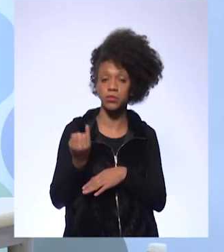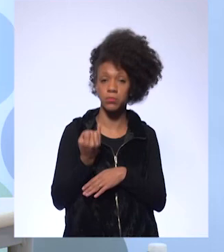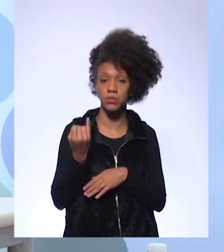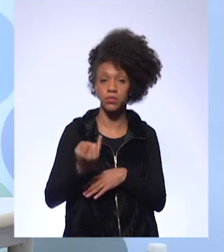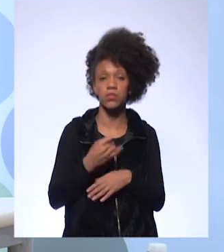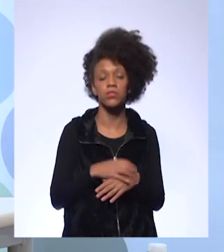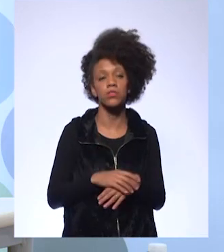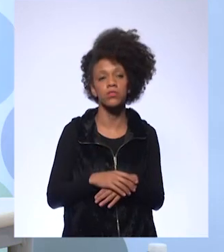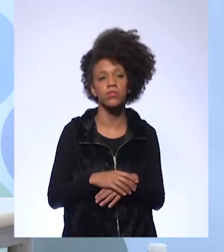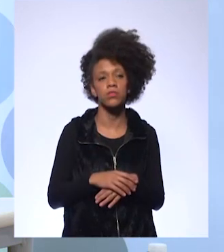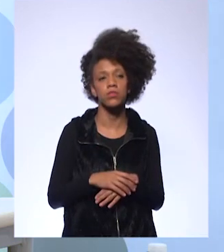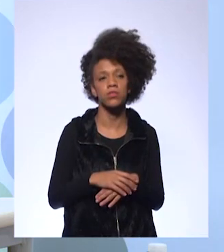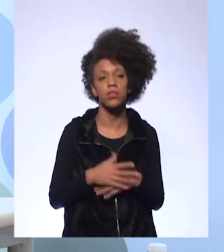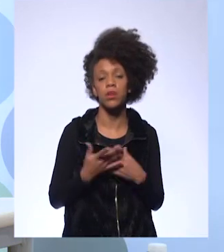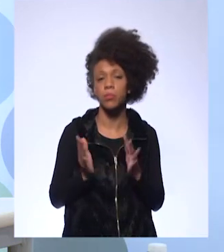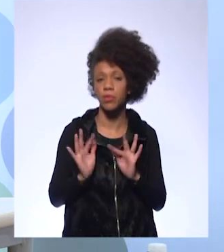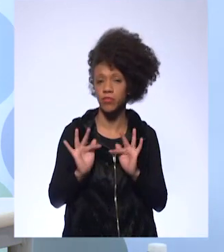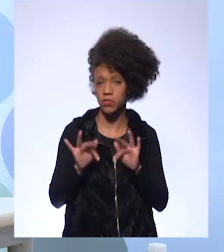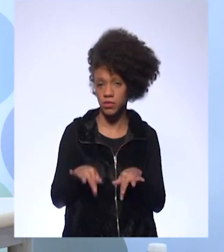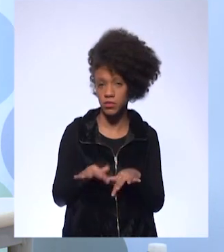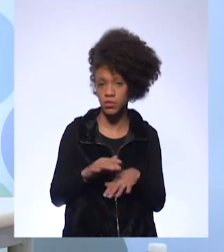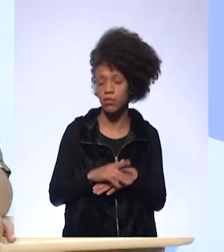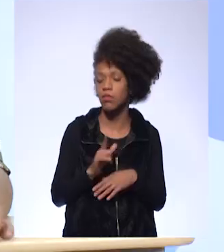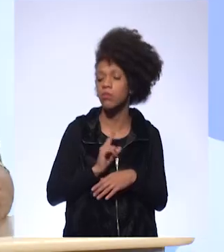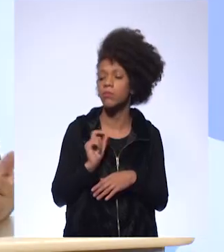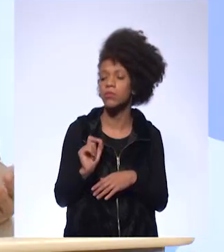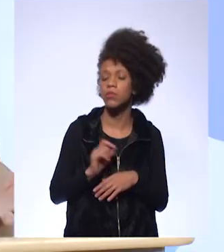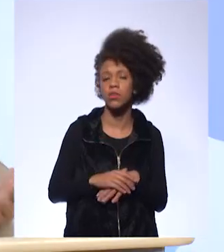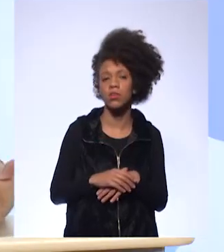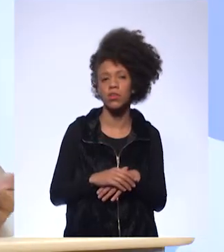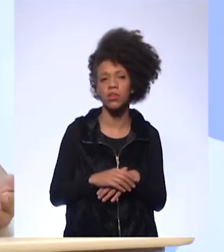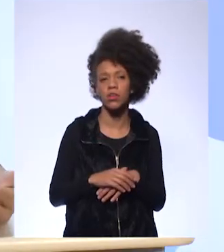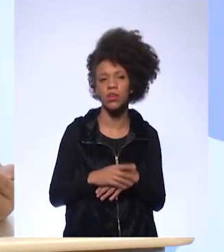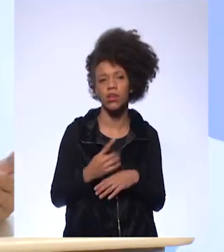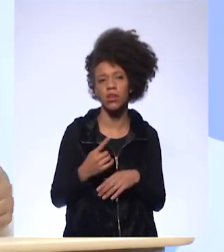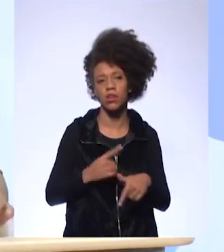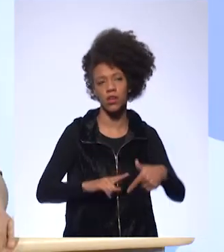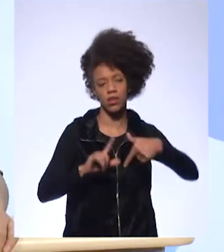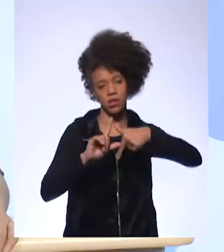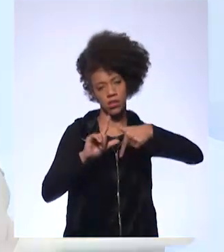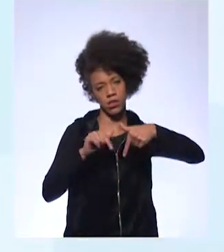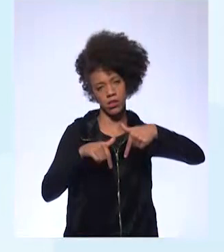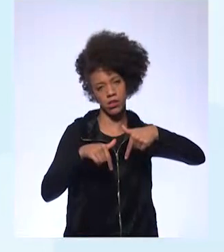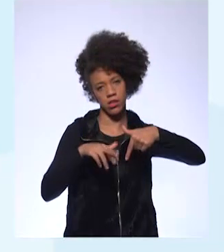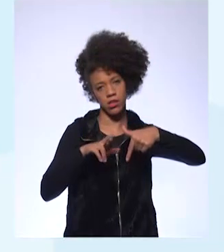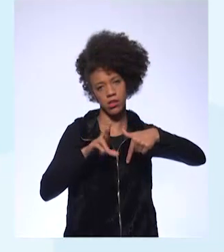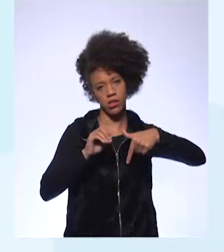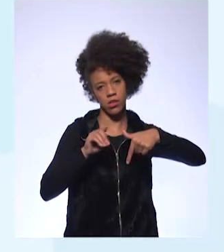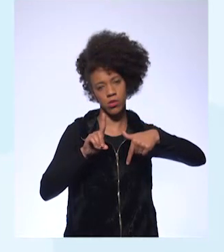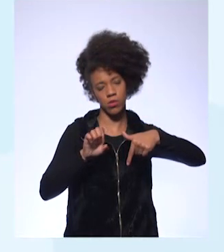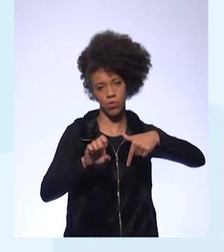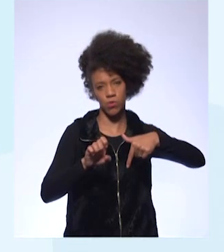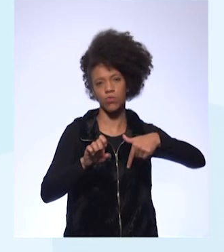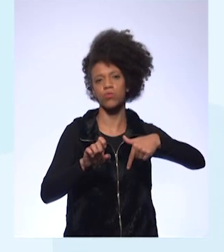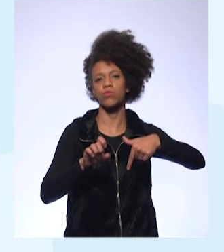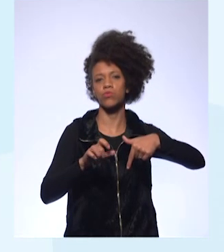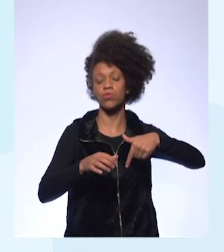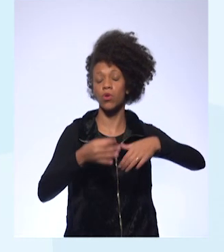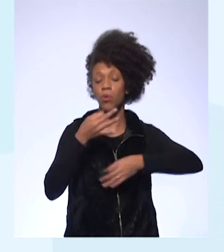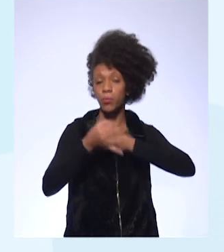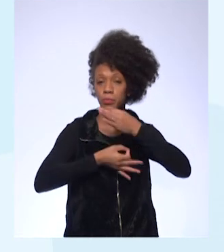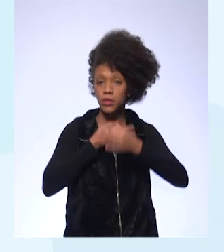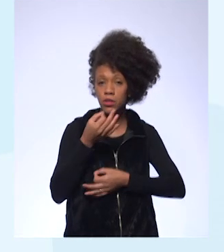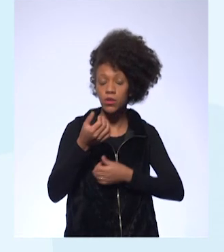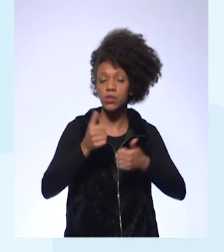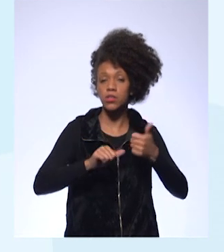aí. E, para finalizar, nós temos o quê, professor? A nossa já conhecida pesquisa, para vocês colocarem aí na